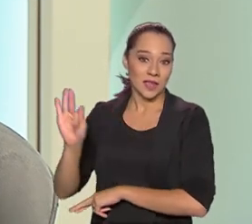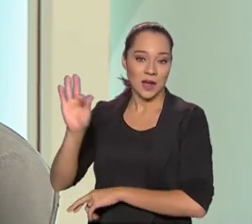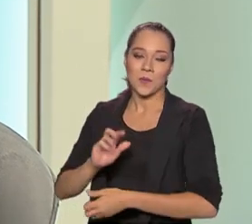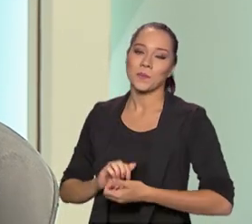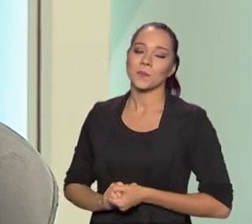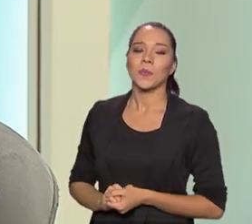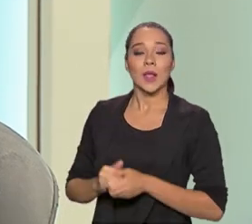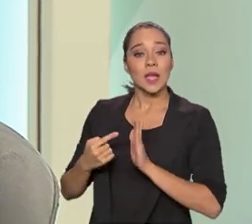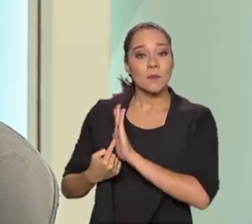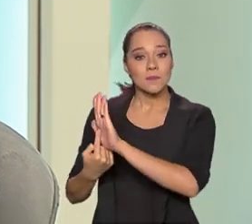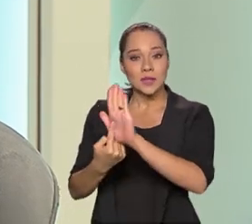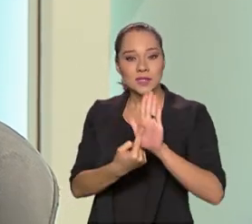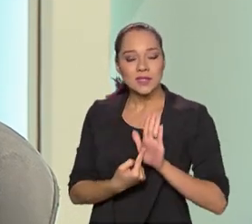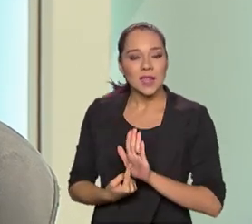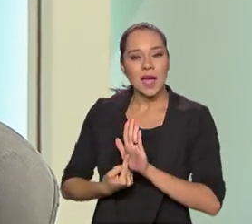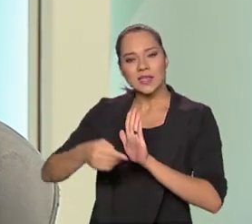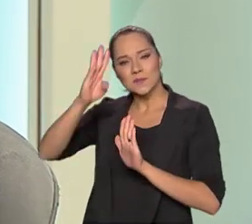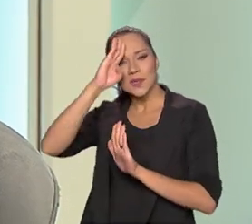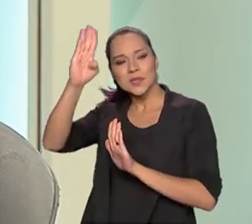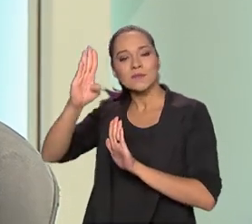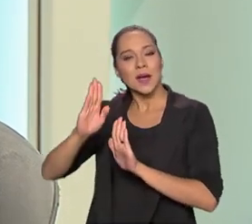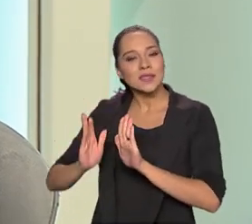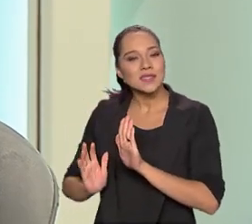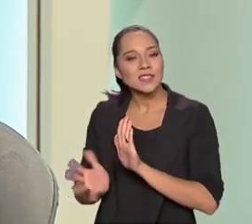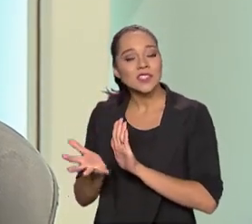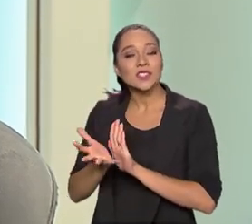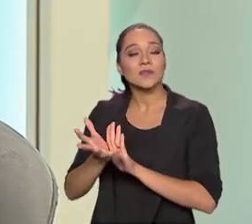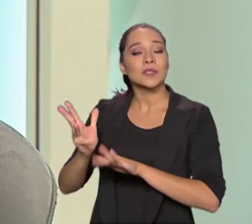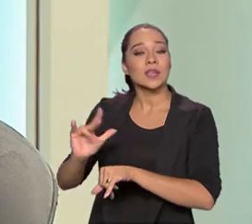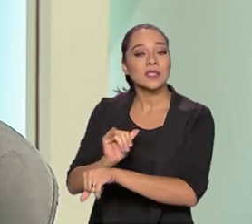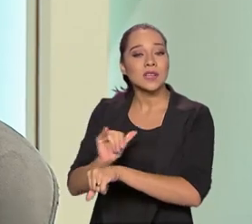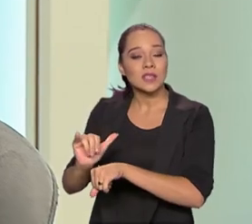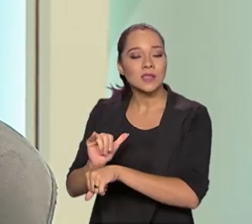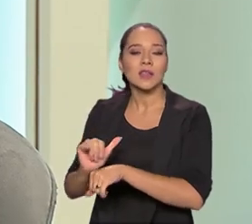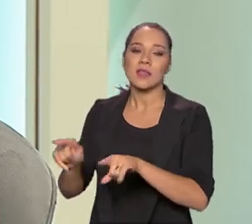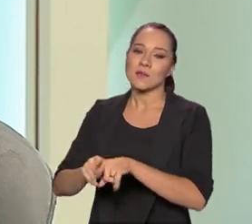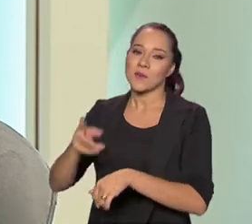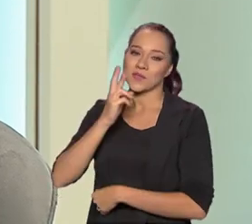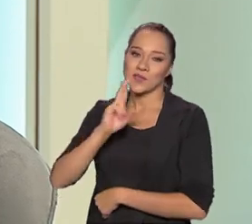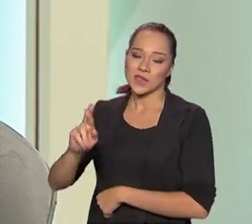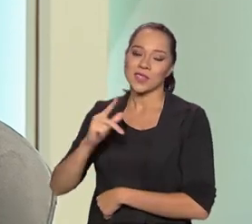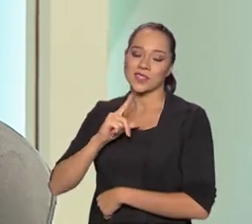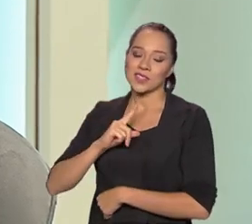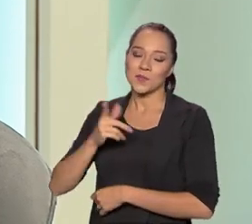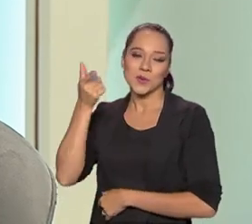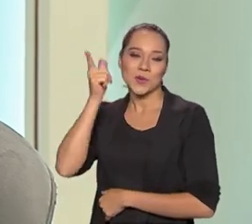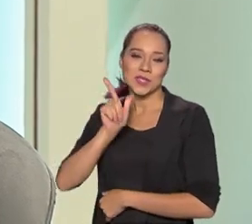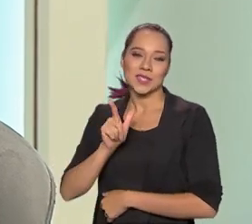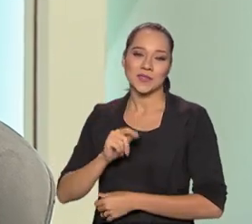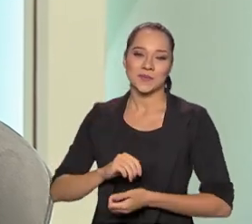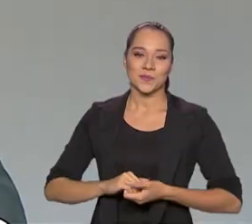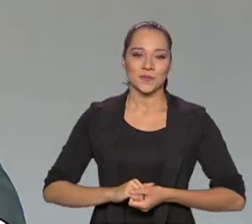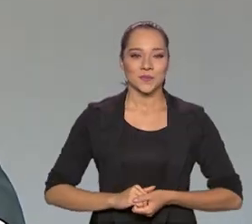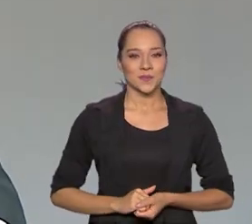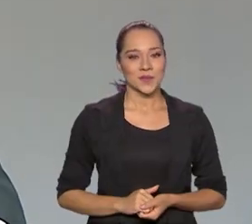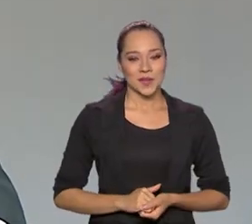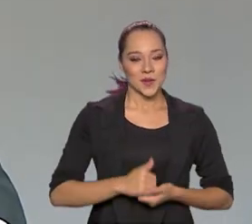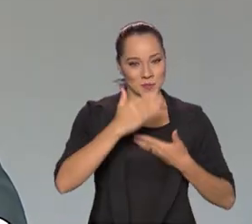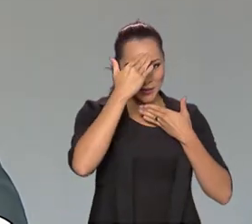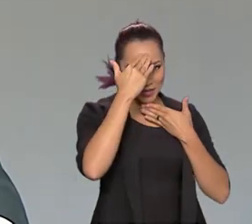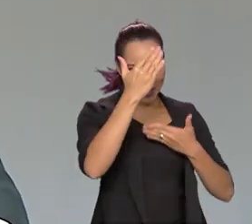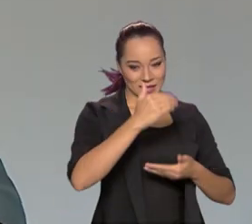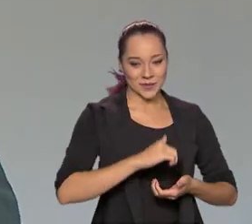e apresentar as suas principais iniciativas e ações e também os resultados que nós temos conseguido obter. Muito